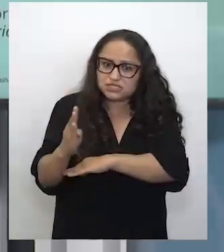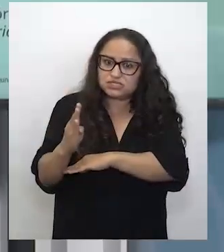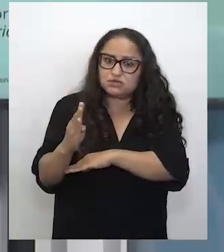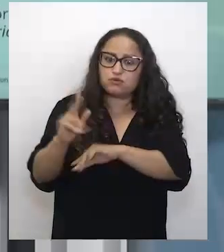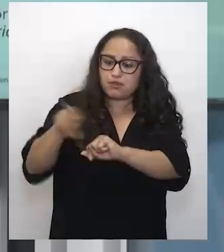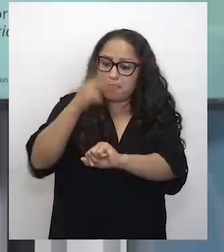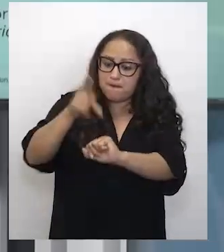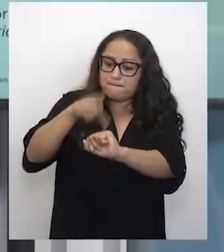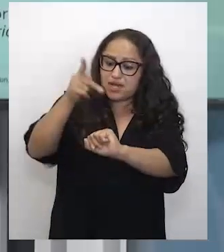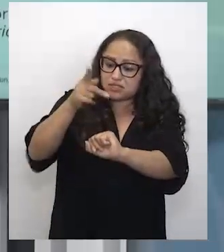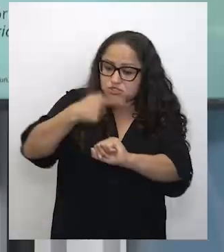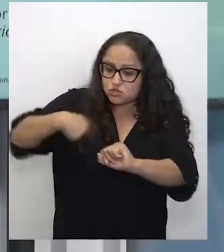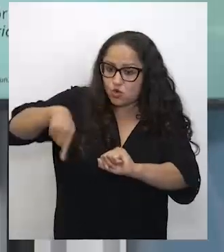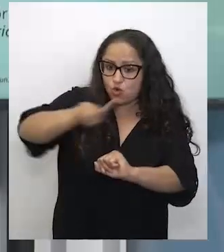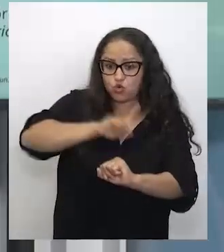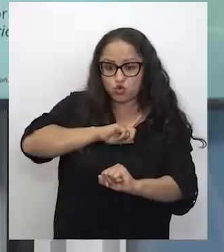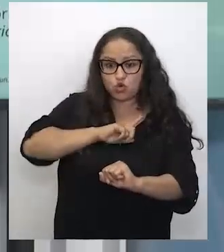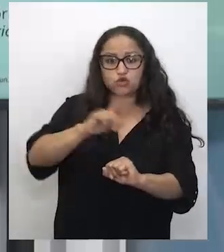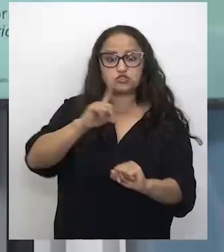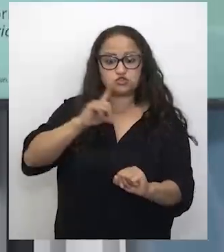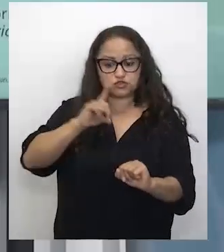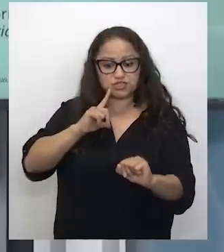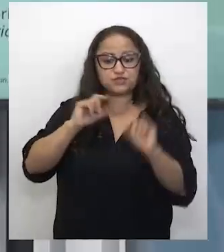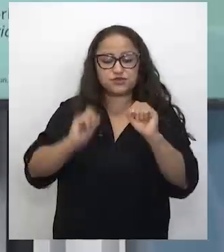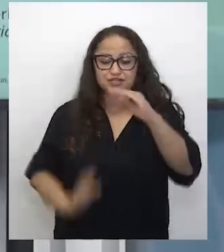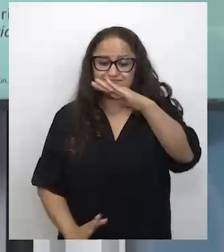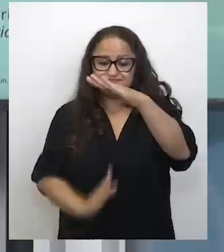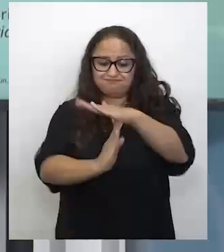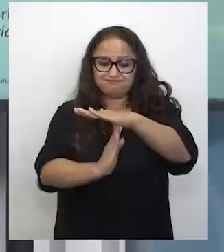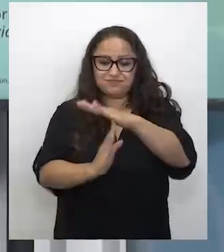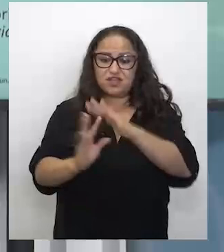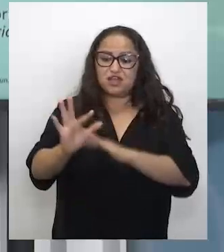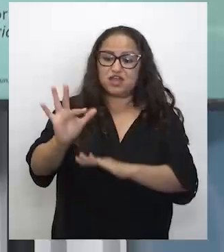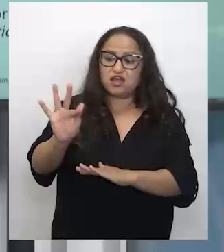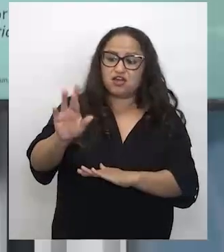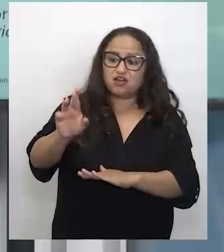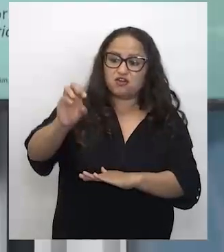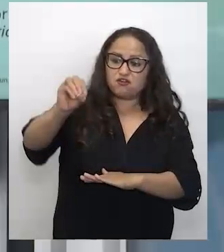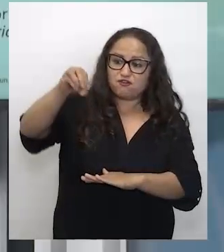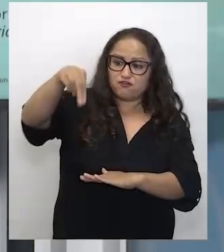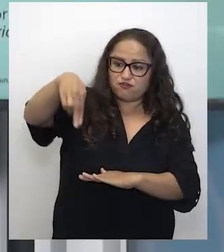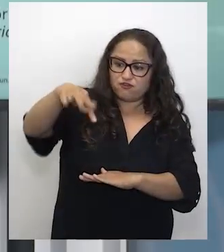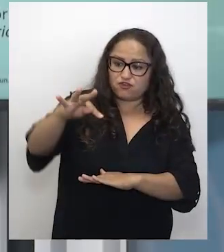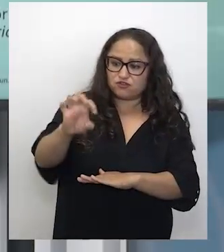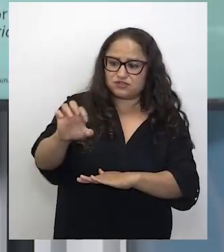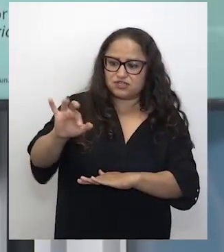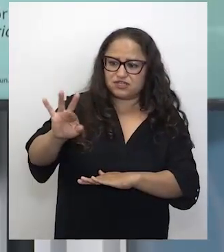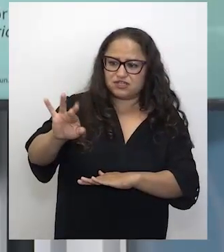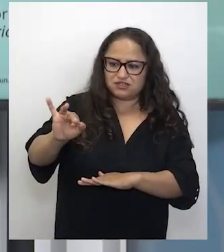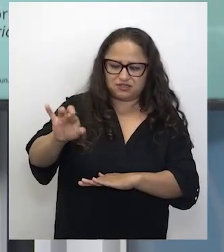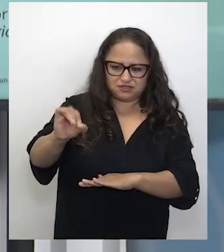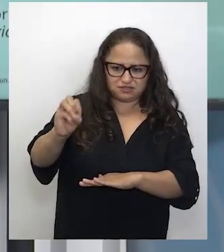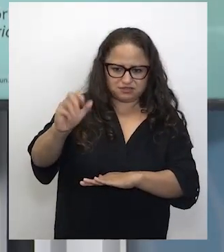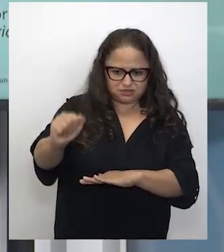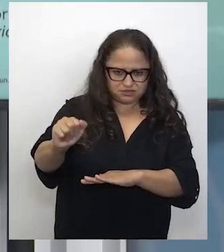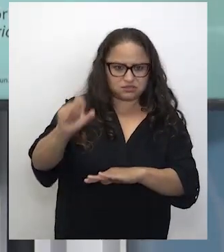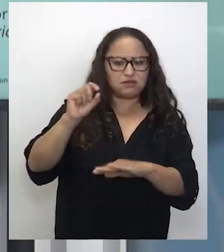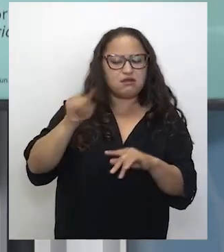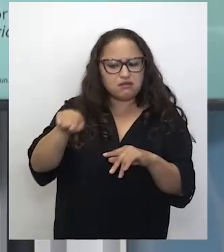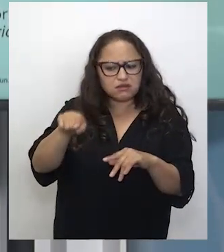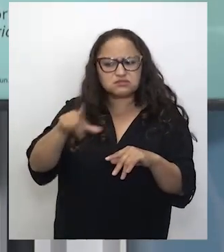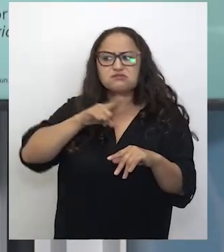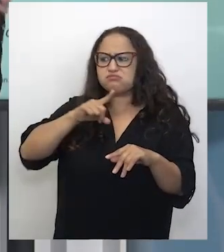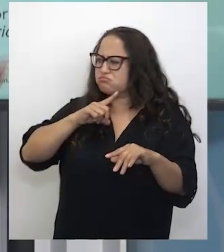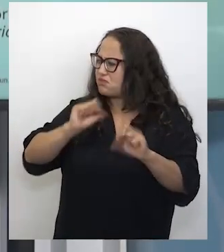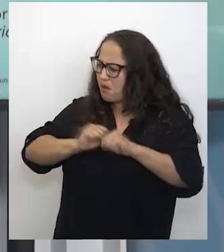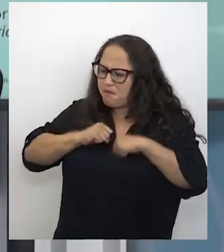país, o nosso território, ele é delimitado por fronteiras. E essas fronteiras têm a ver com poder? Sim. O território brasileiro